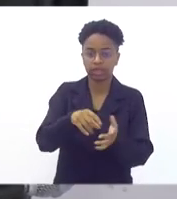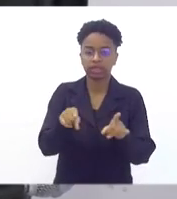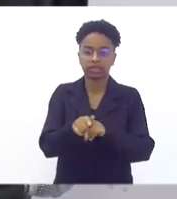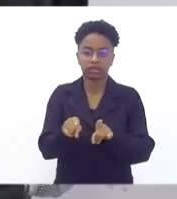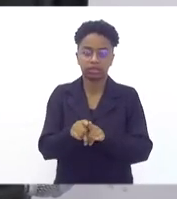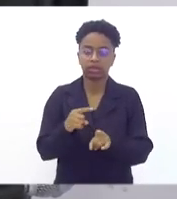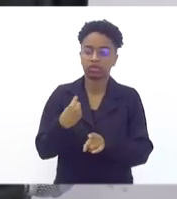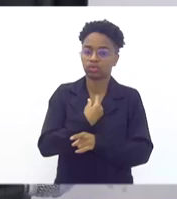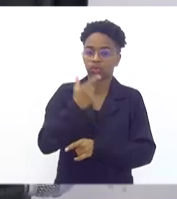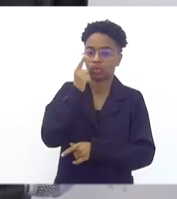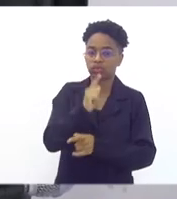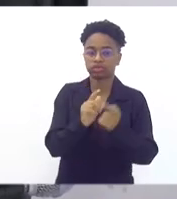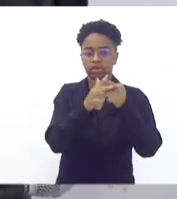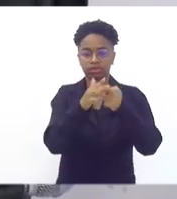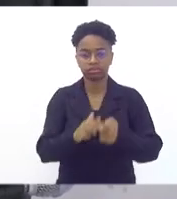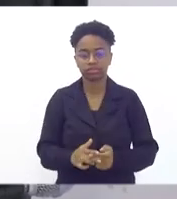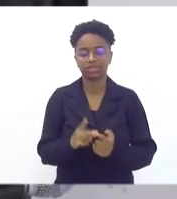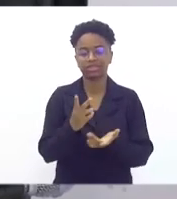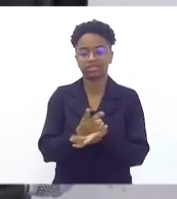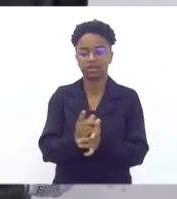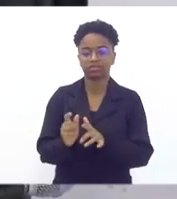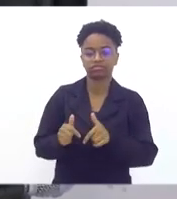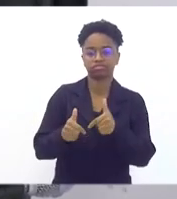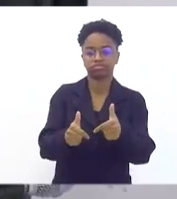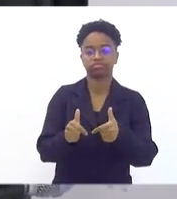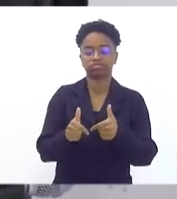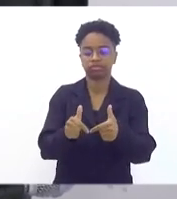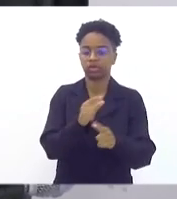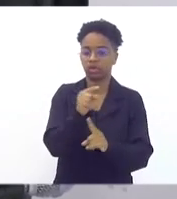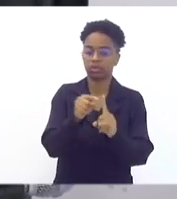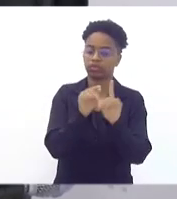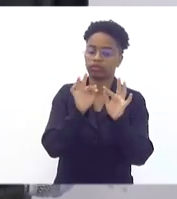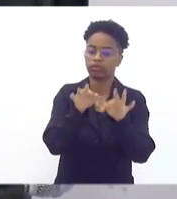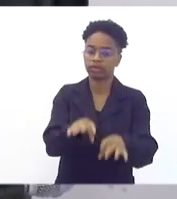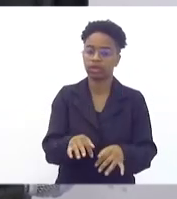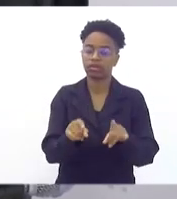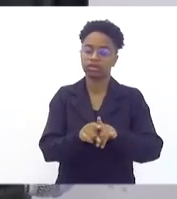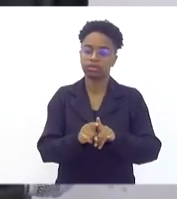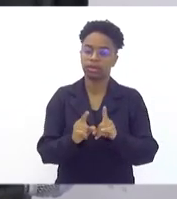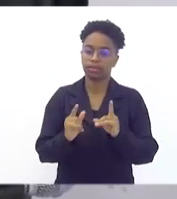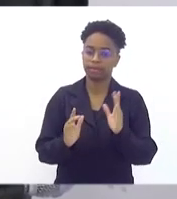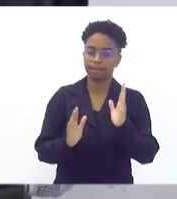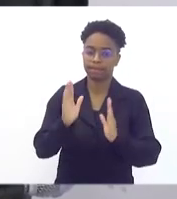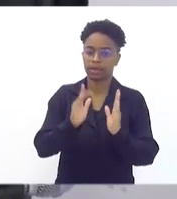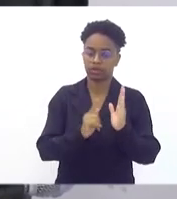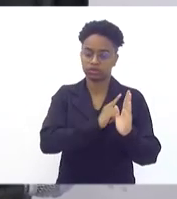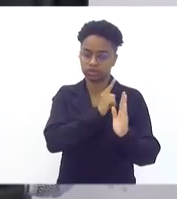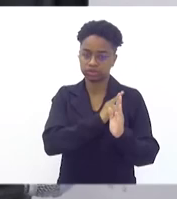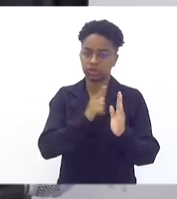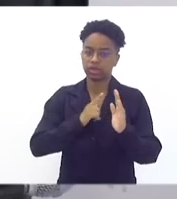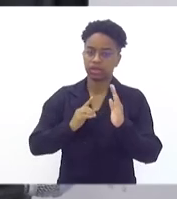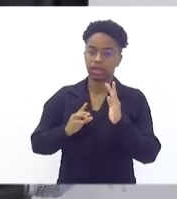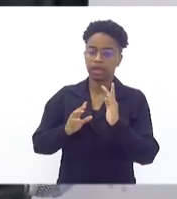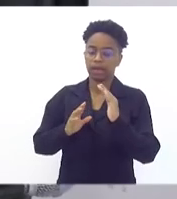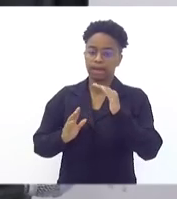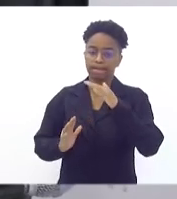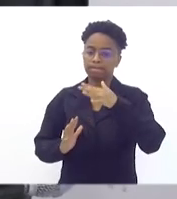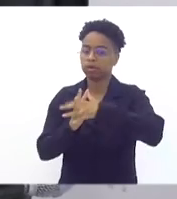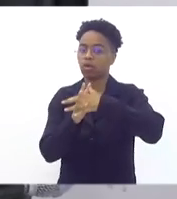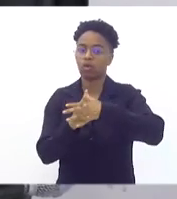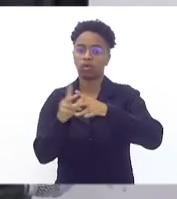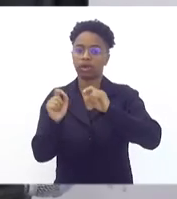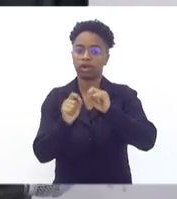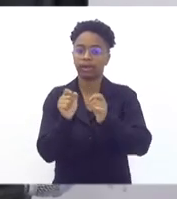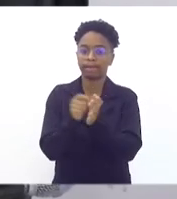pudesse somos aprimorar cada vez mais a nossa atividade finalística nessa gestão batemos recorde histórico na aplicação de